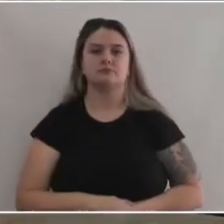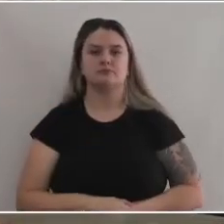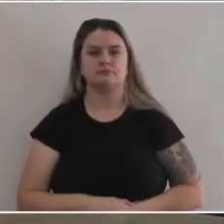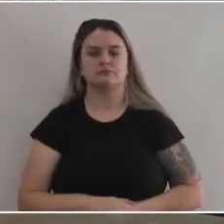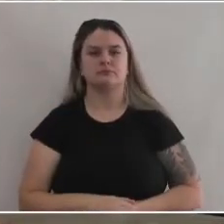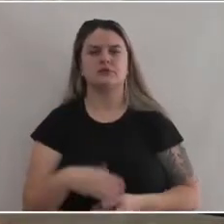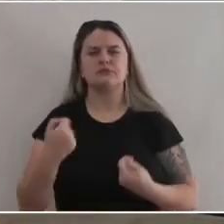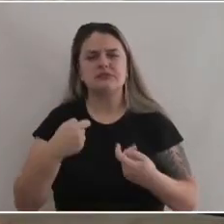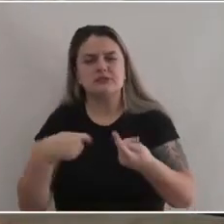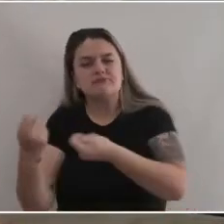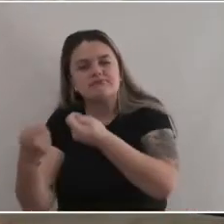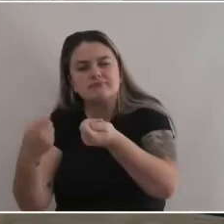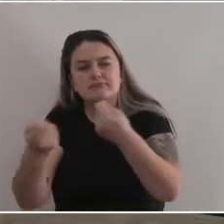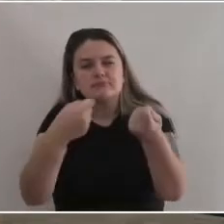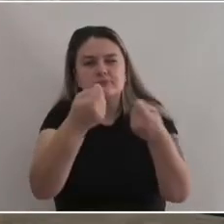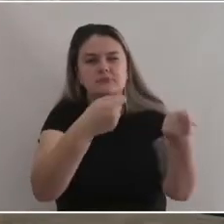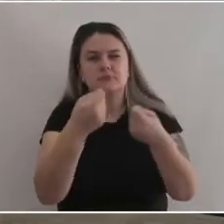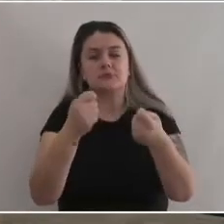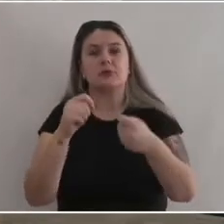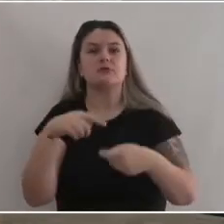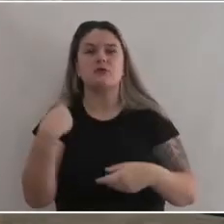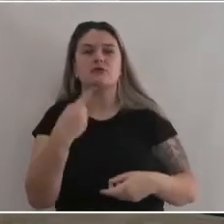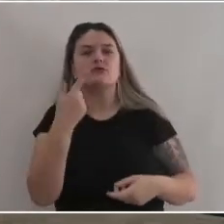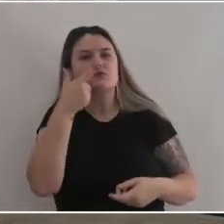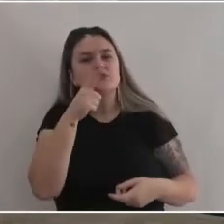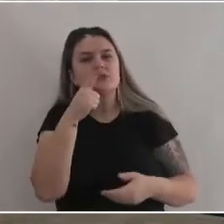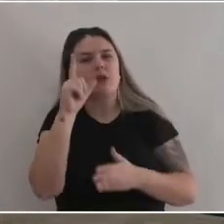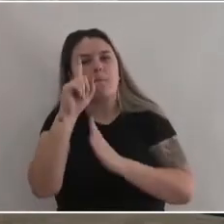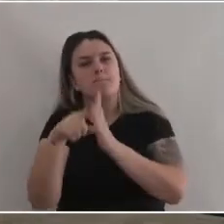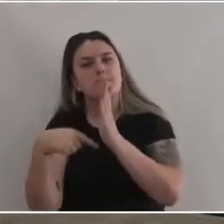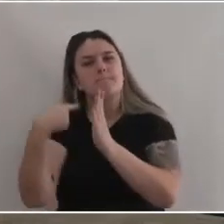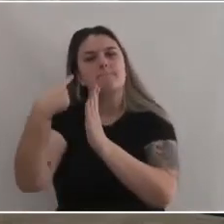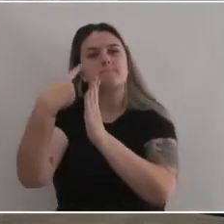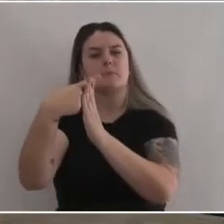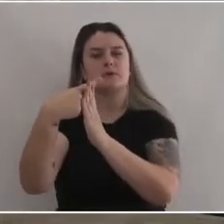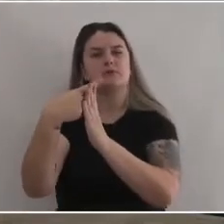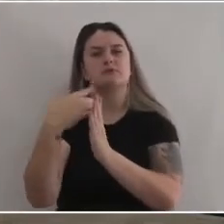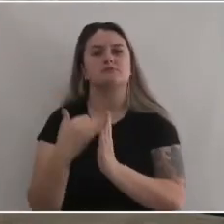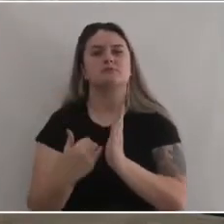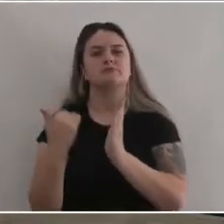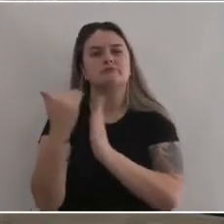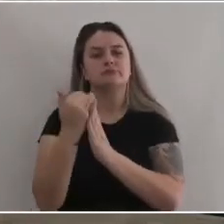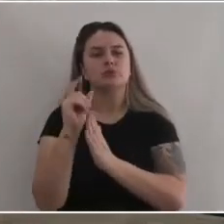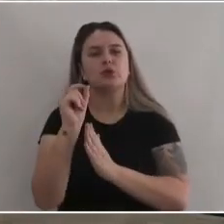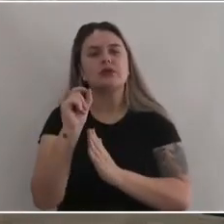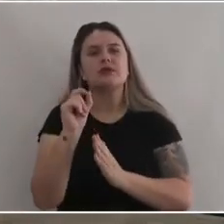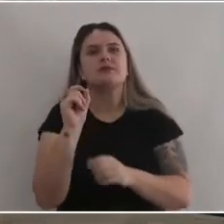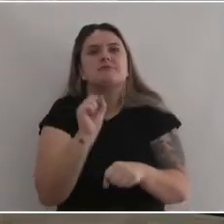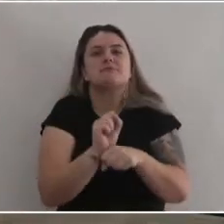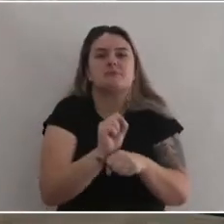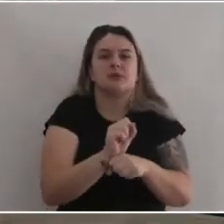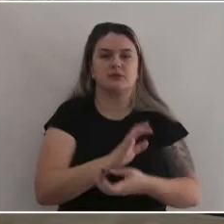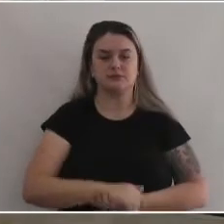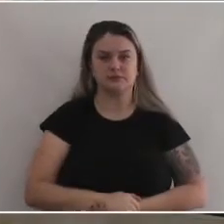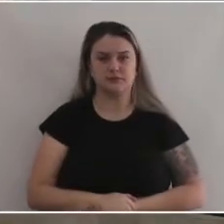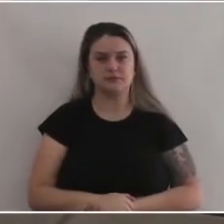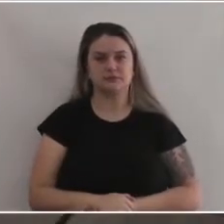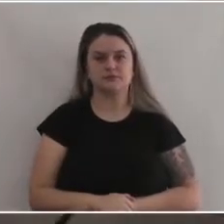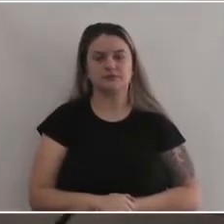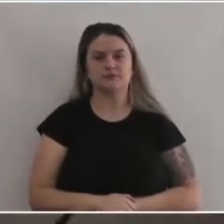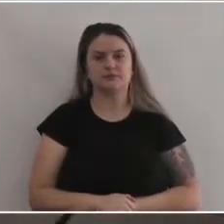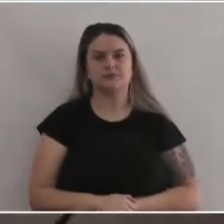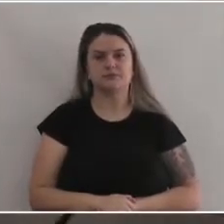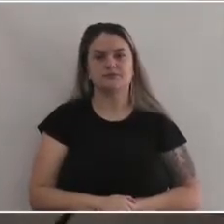trâmite. Então, nesse caso, tivemos uma arrecadação bem acima do que foi orçado.